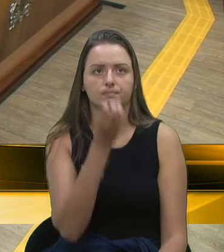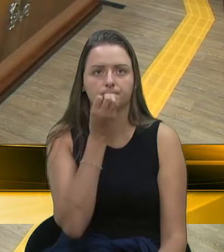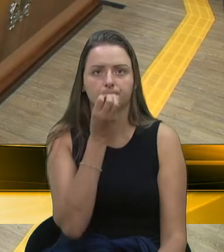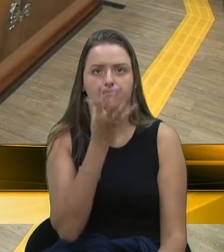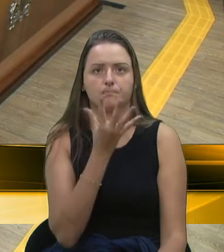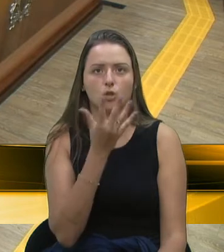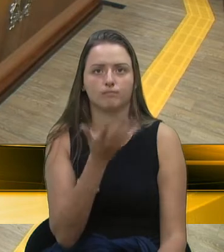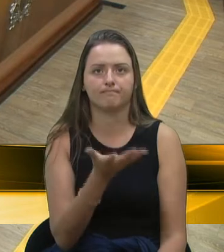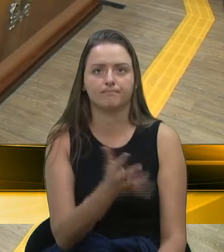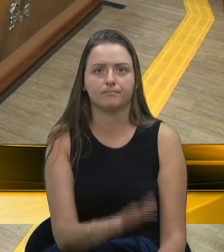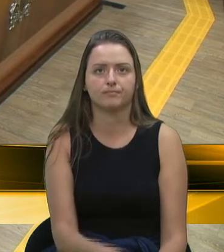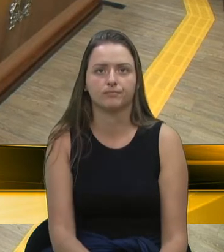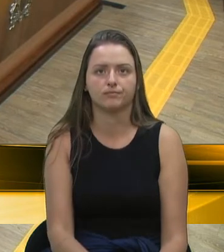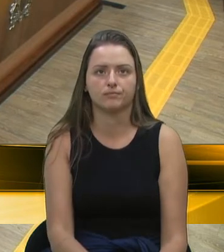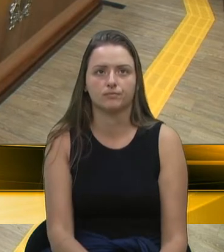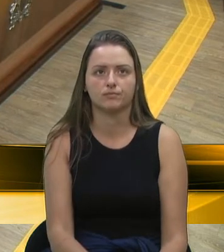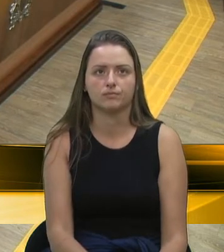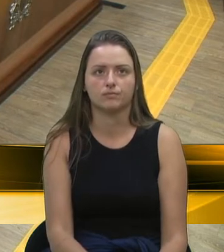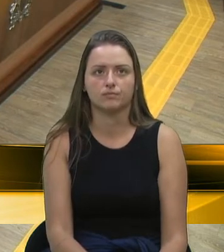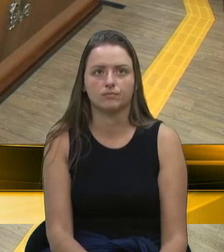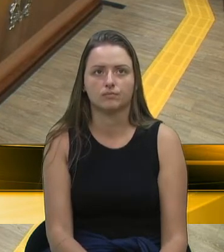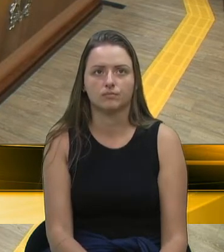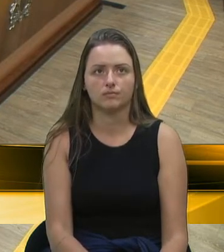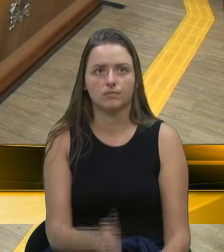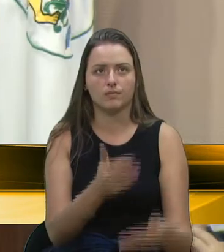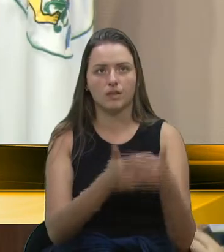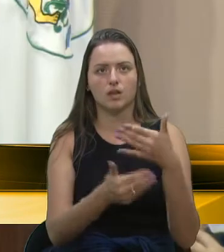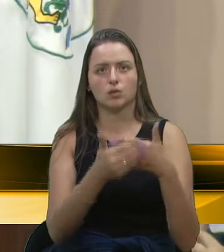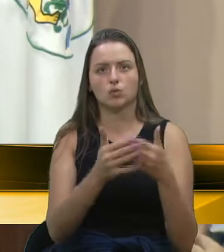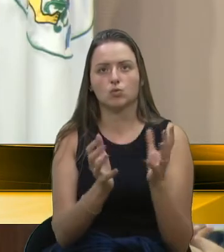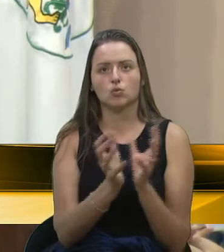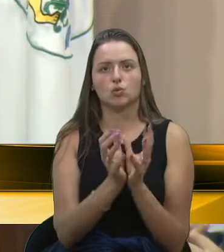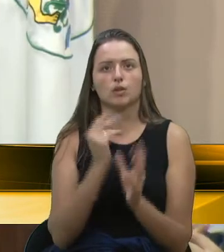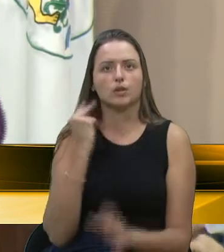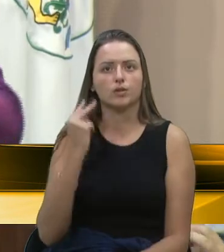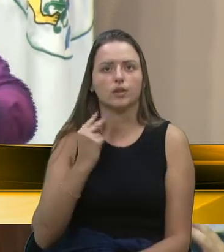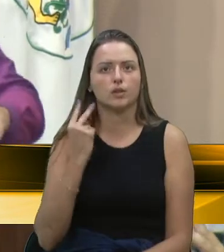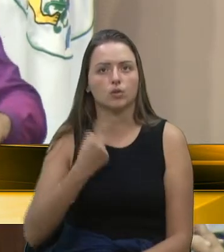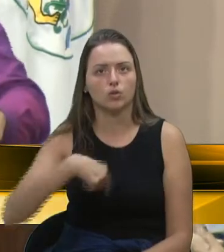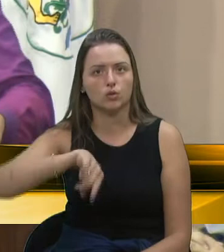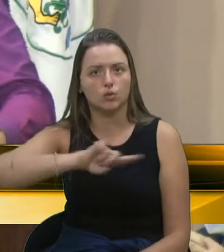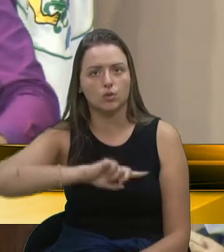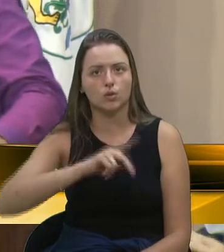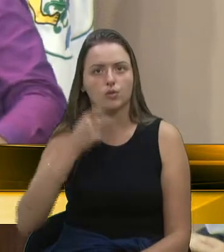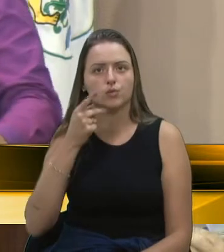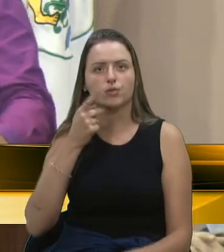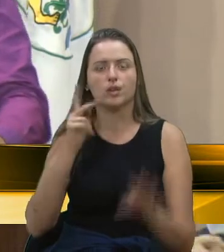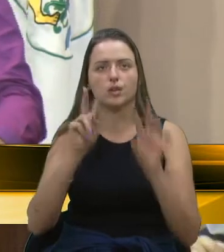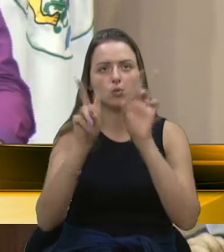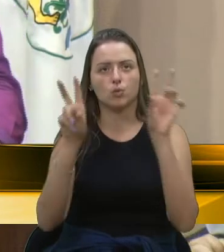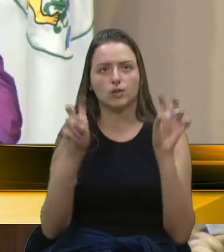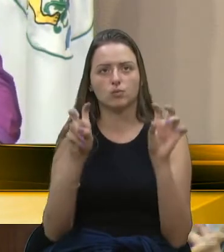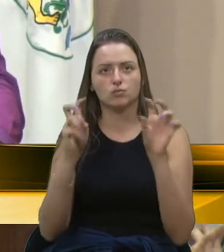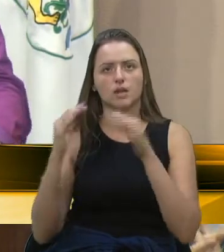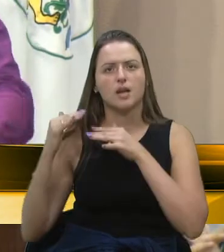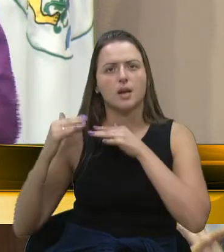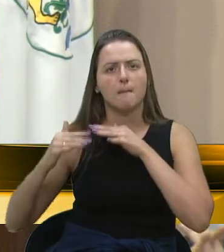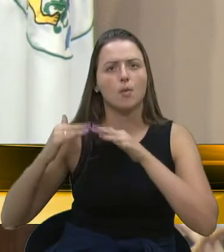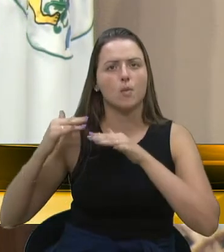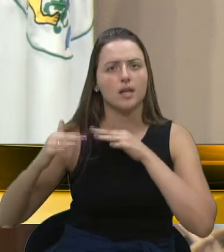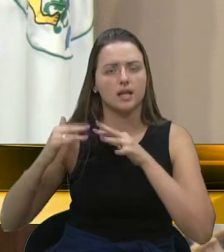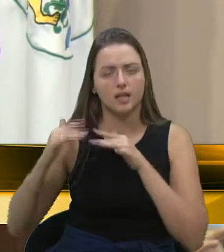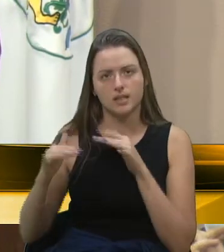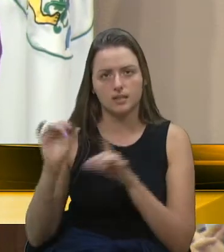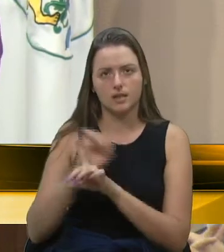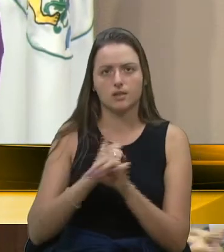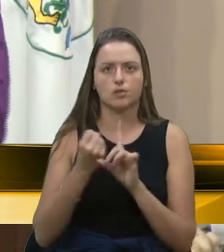Bom dia novamente aos colegas vereadores, e vamos falar de um tema que mobiliza tanto a sociedade